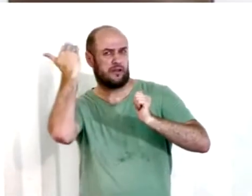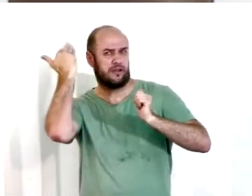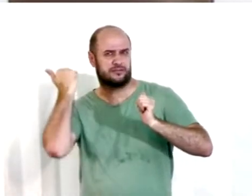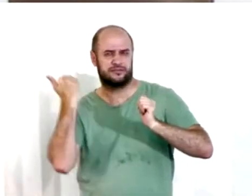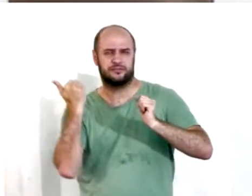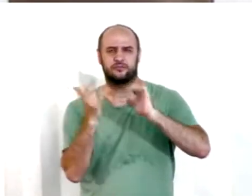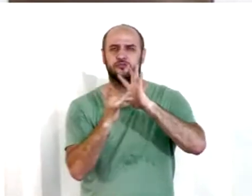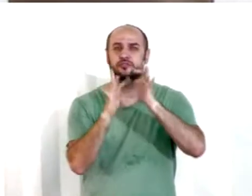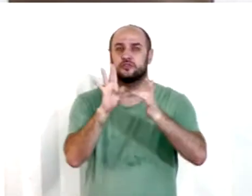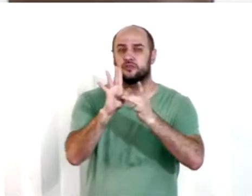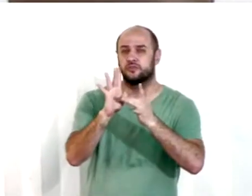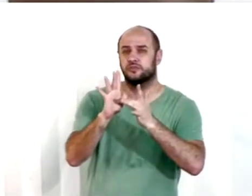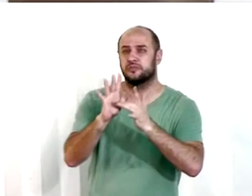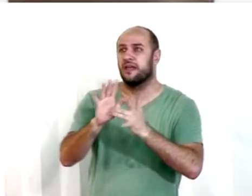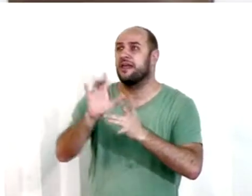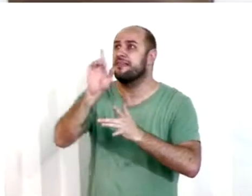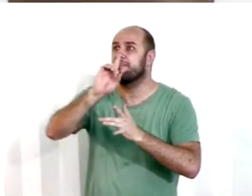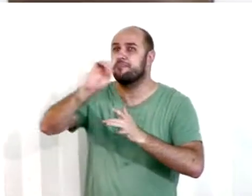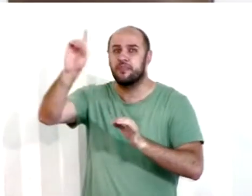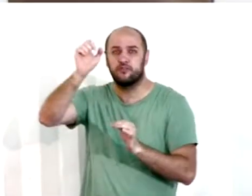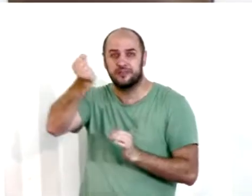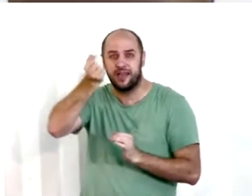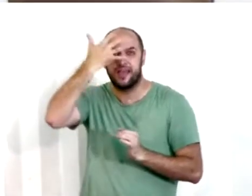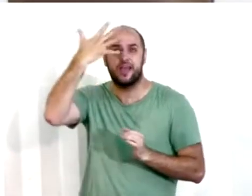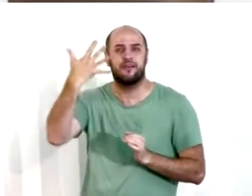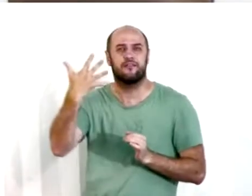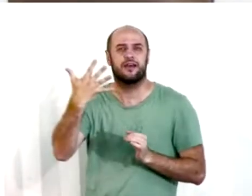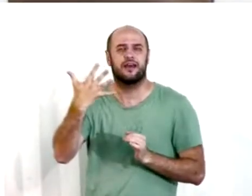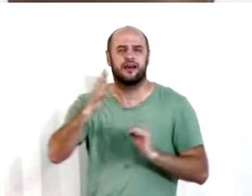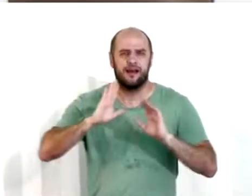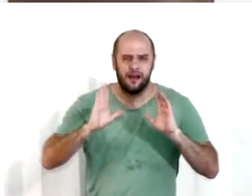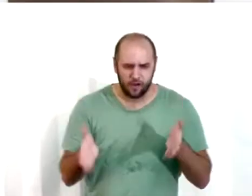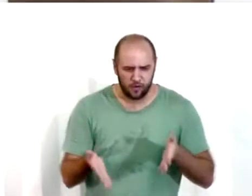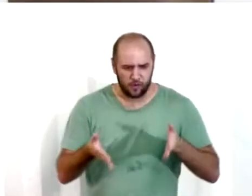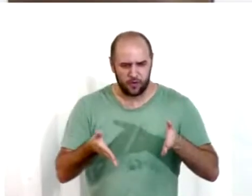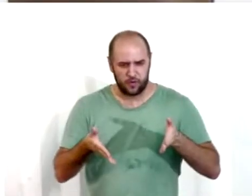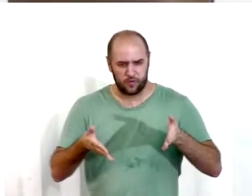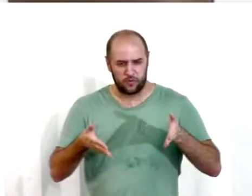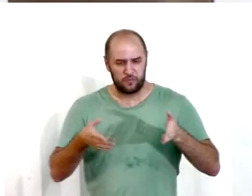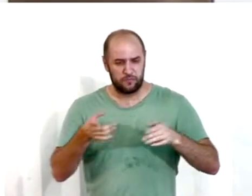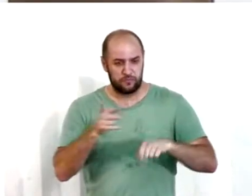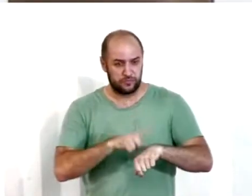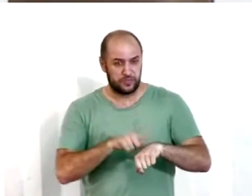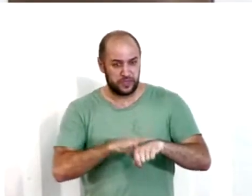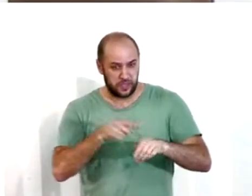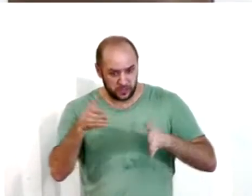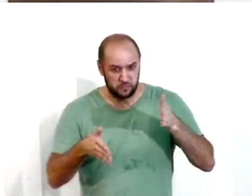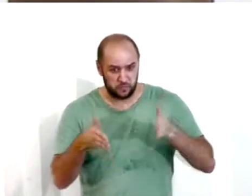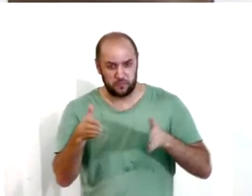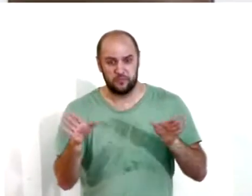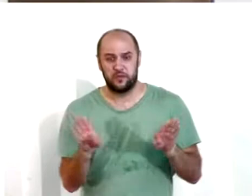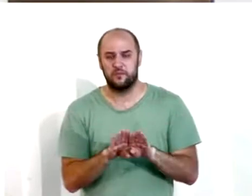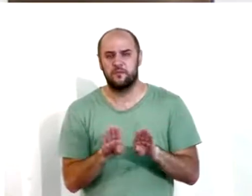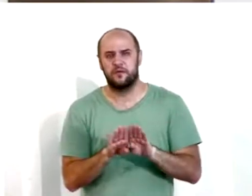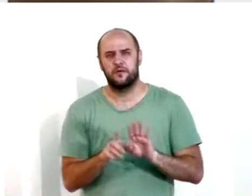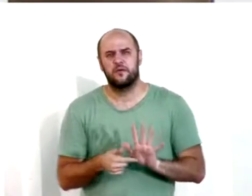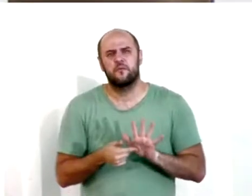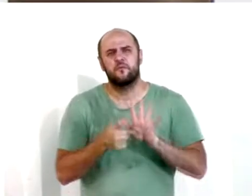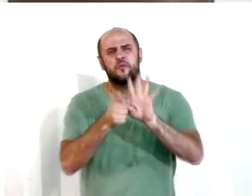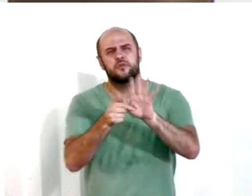ele faz isso tanto mostrando essa filiação no presente, como também apontando para